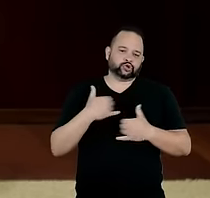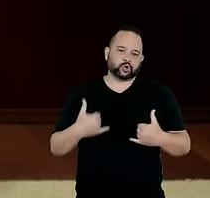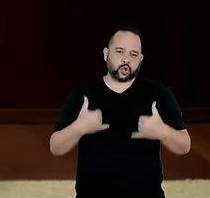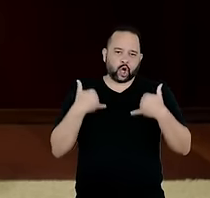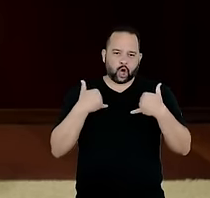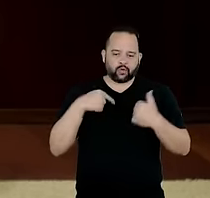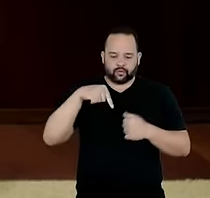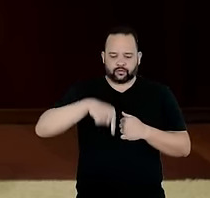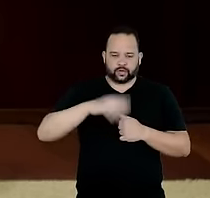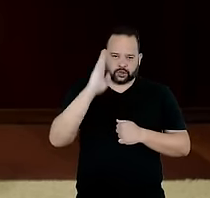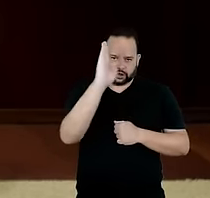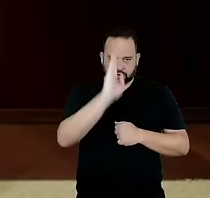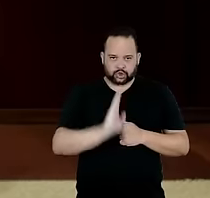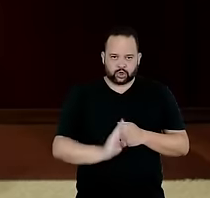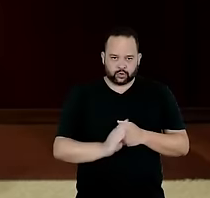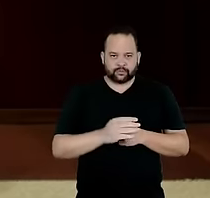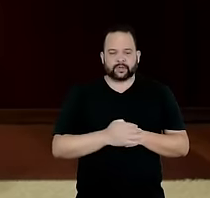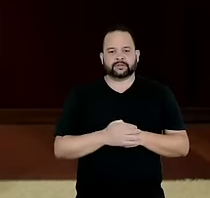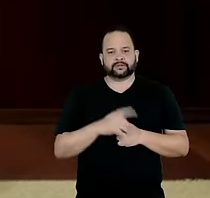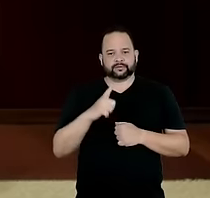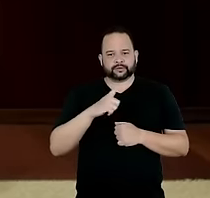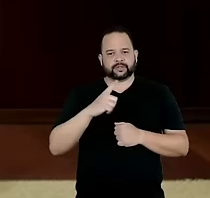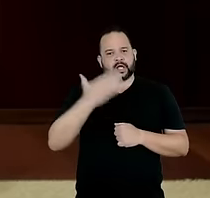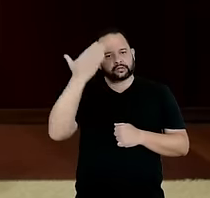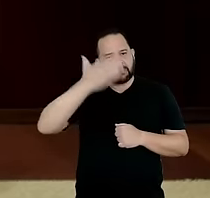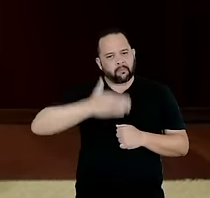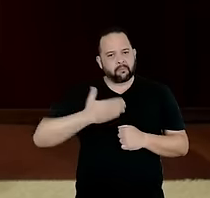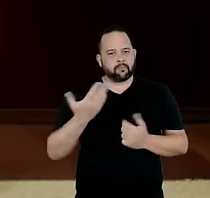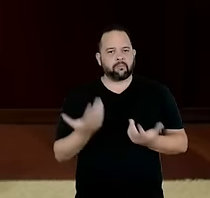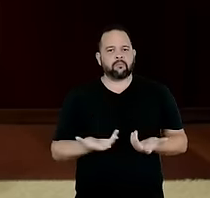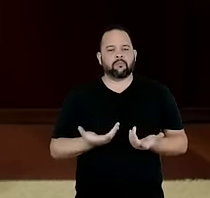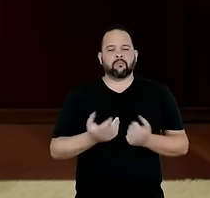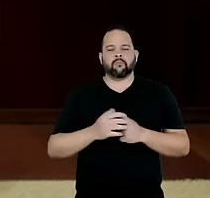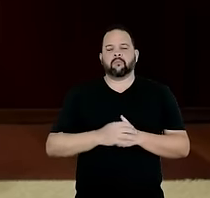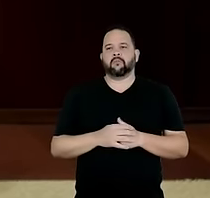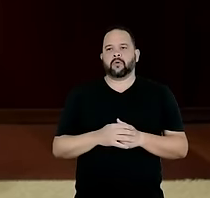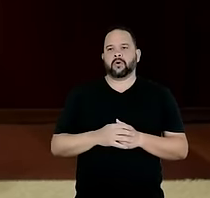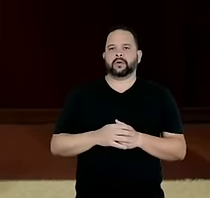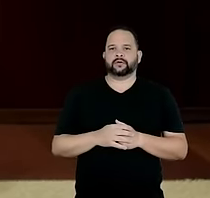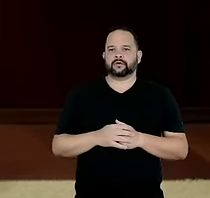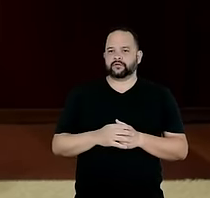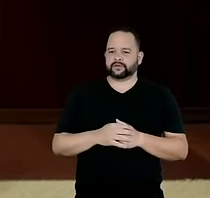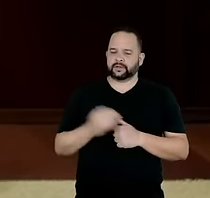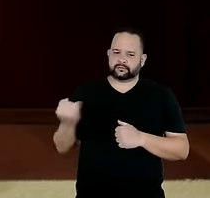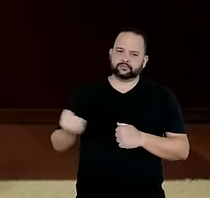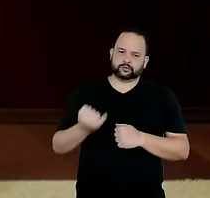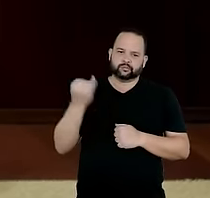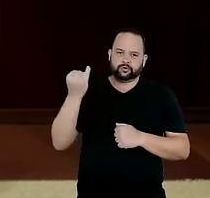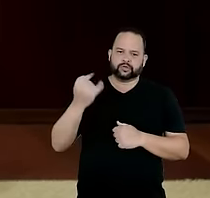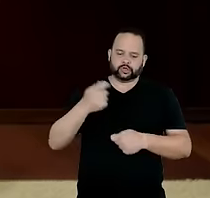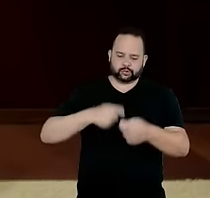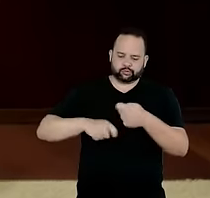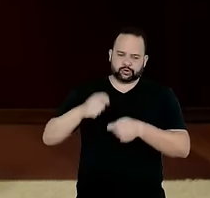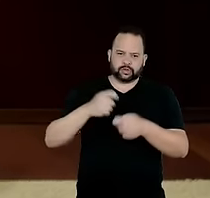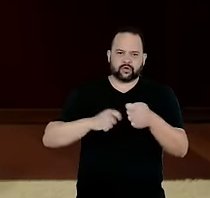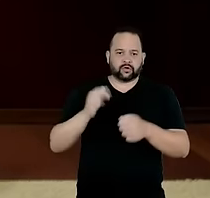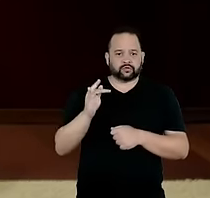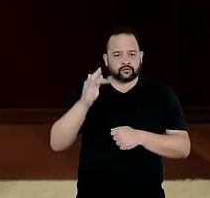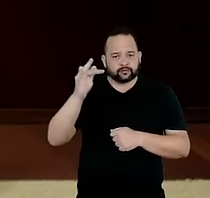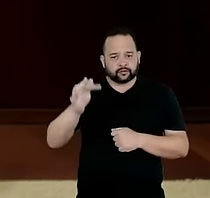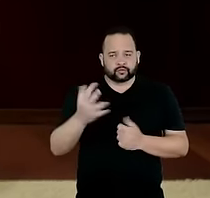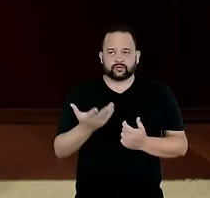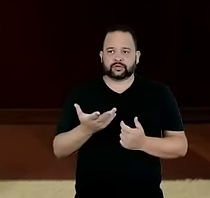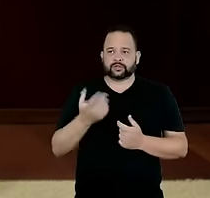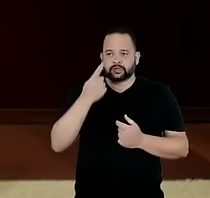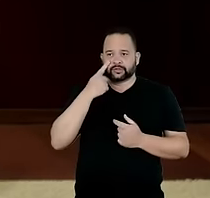eh ver esse tipo de constatação né E isso acho que vai trazer efeitos né assim a gente vê as expectativas convergindo